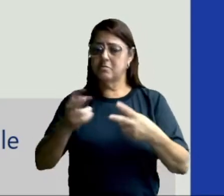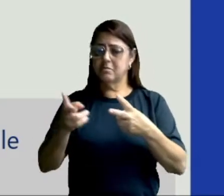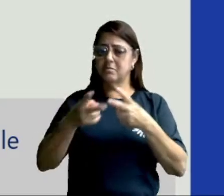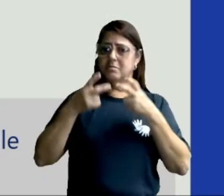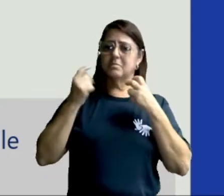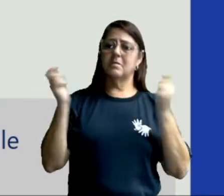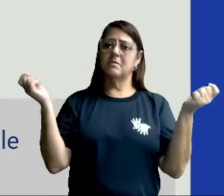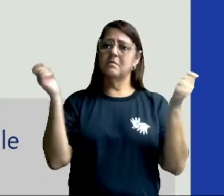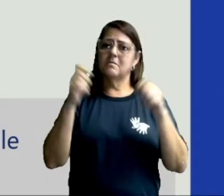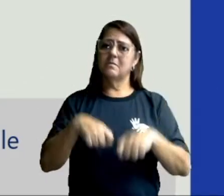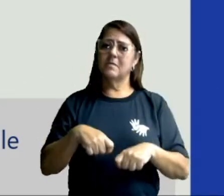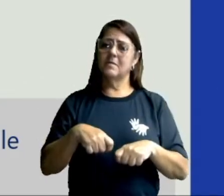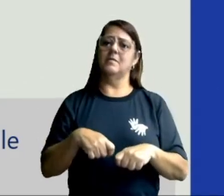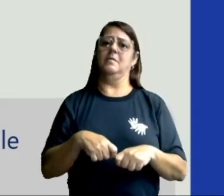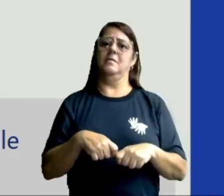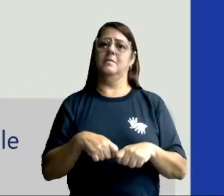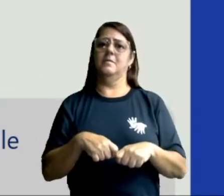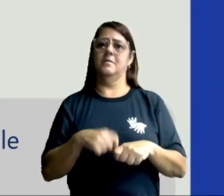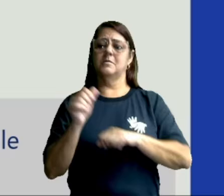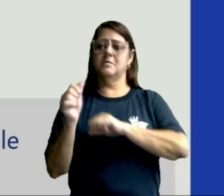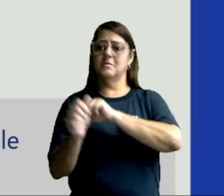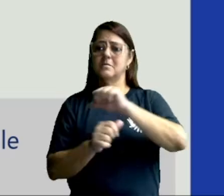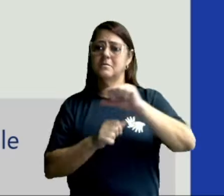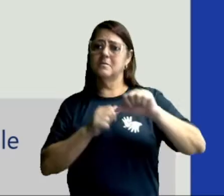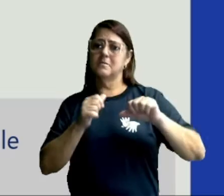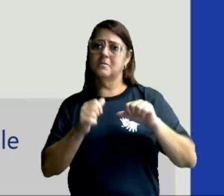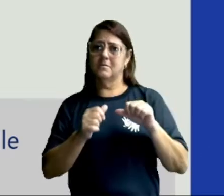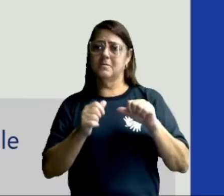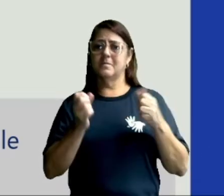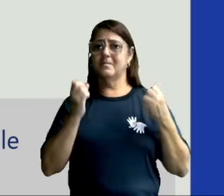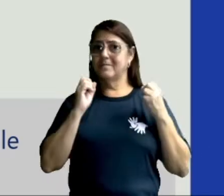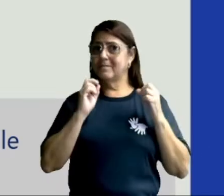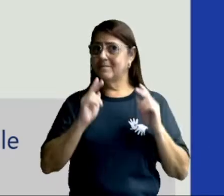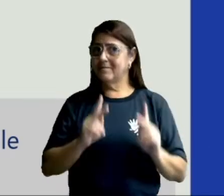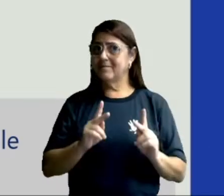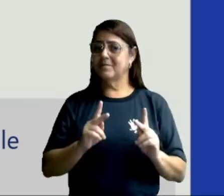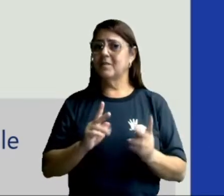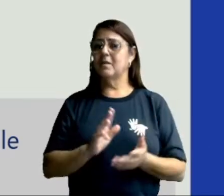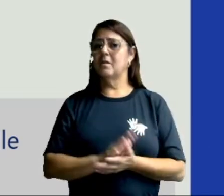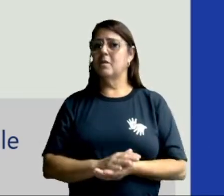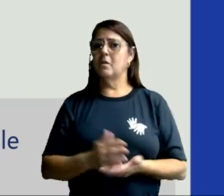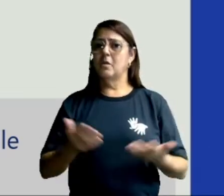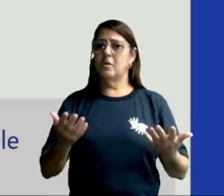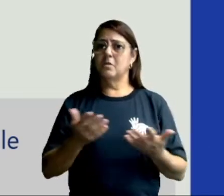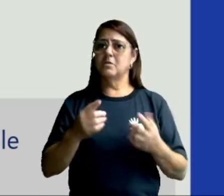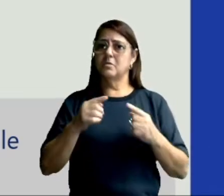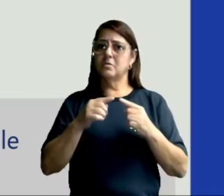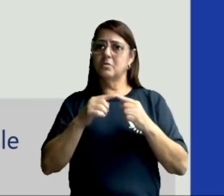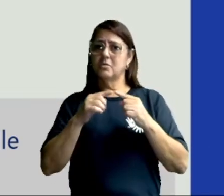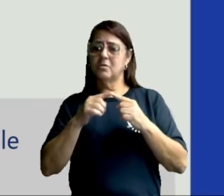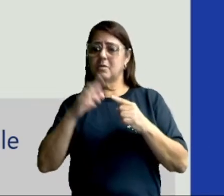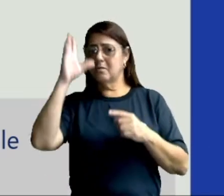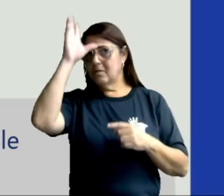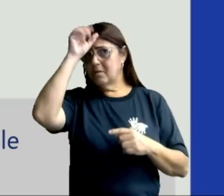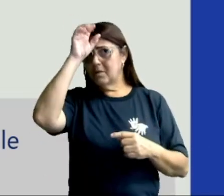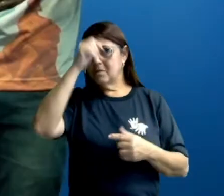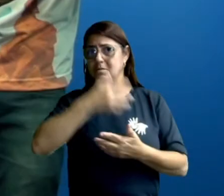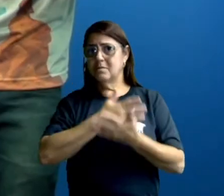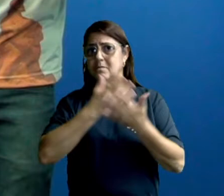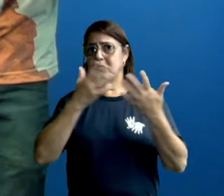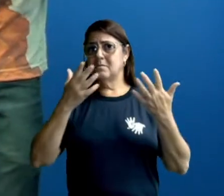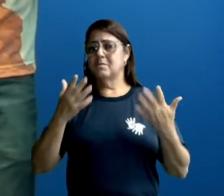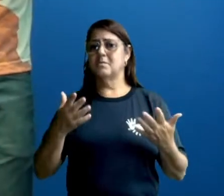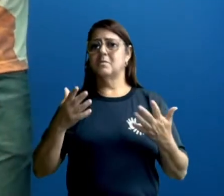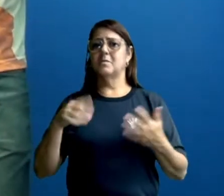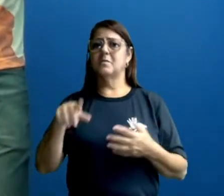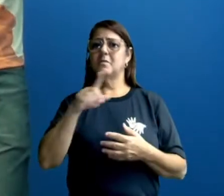suas capacidades de transformação, certo? Portanto, esses são os objetivos de aprendizagem e as habilidades